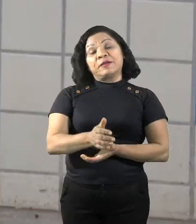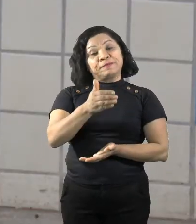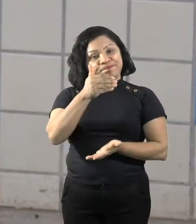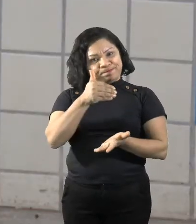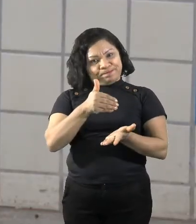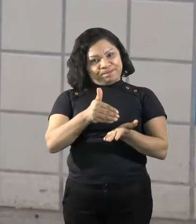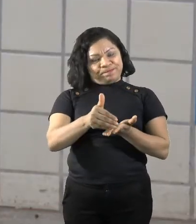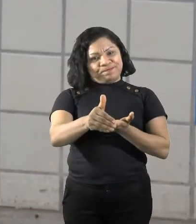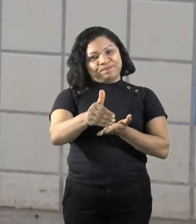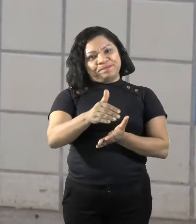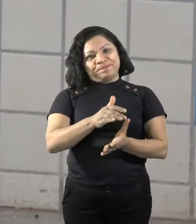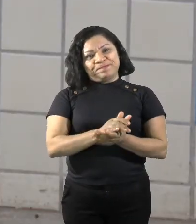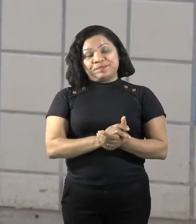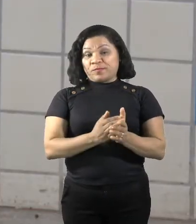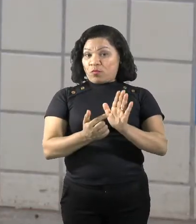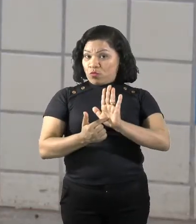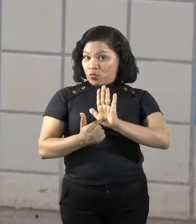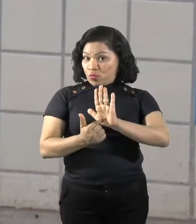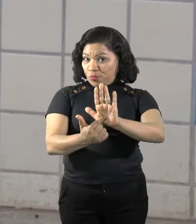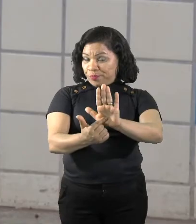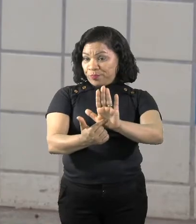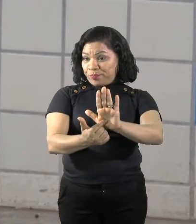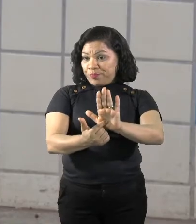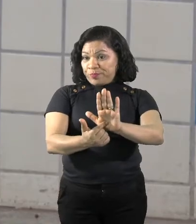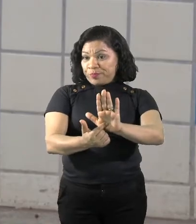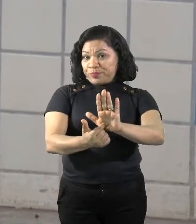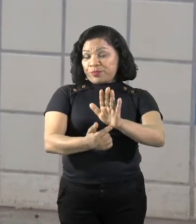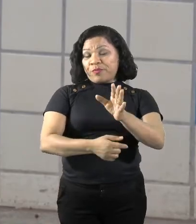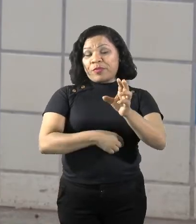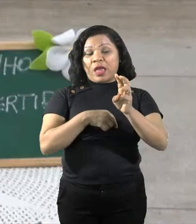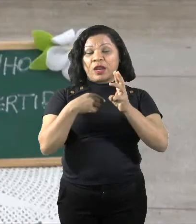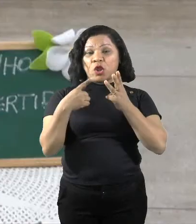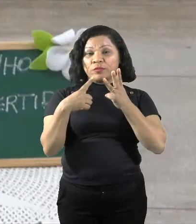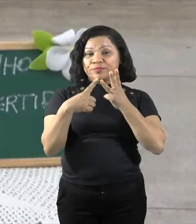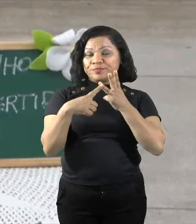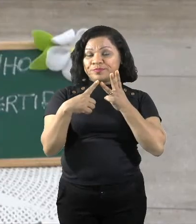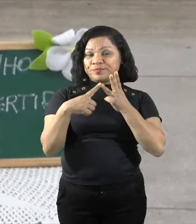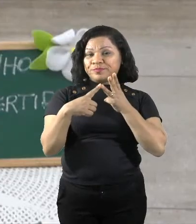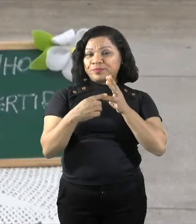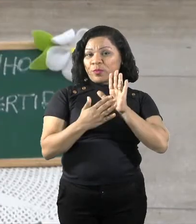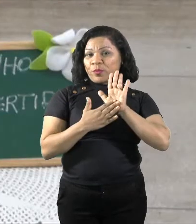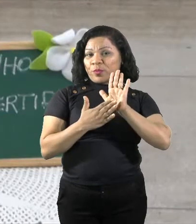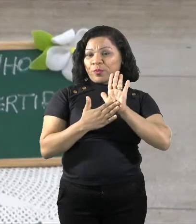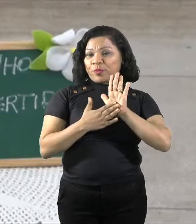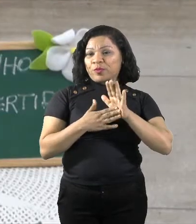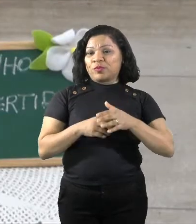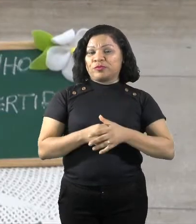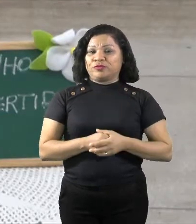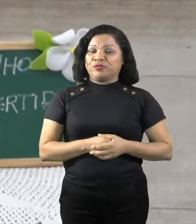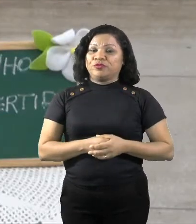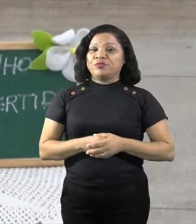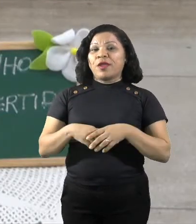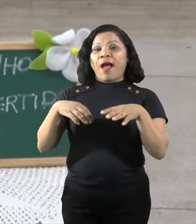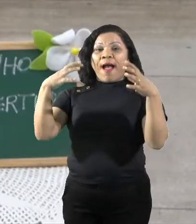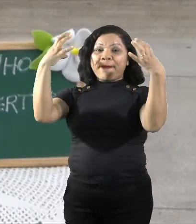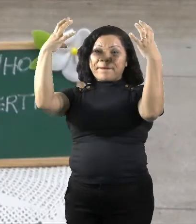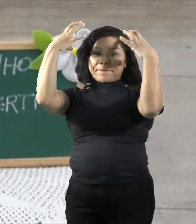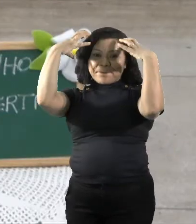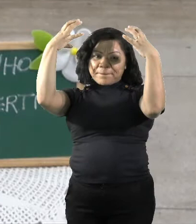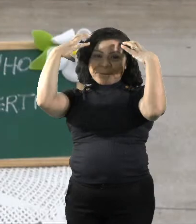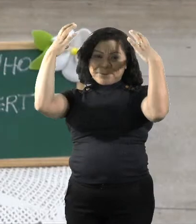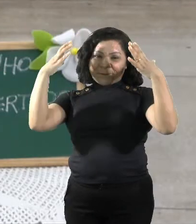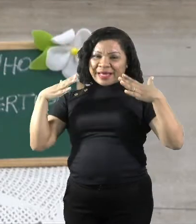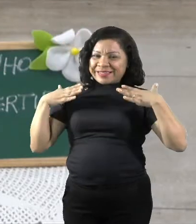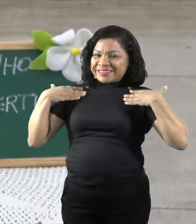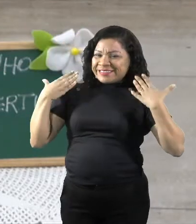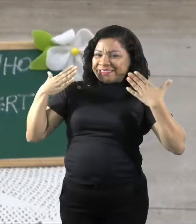continuidade, vou apresentar para vocês a nossa terceira proposta. Banho divertido com